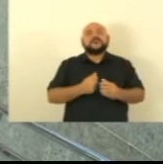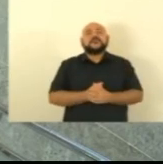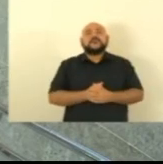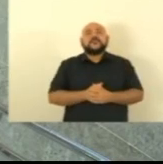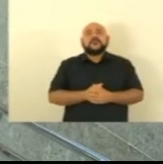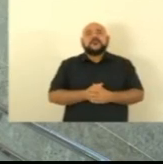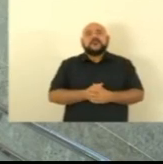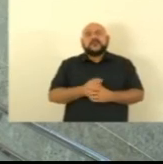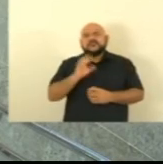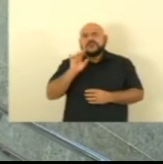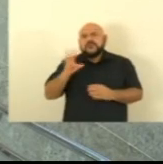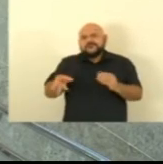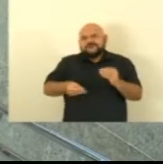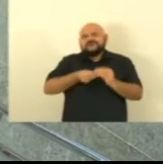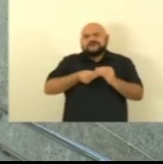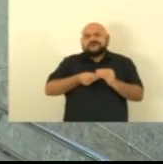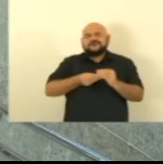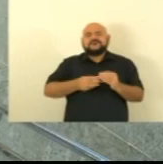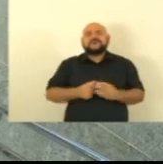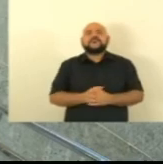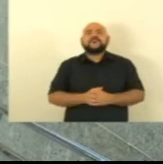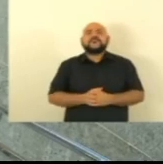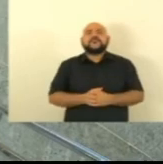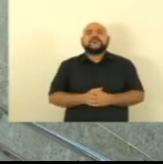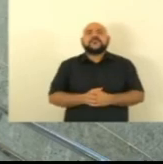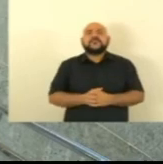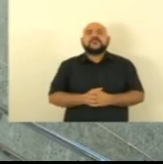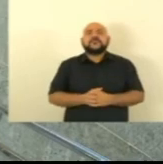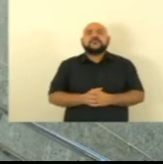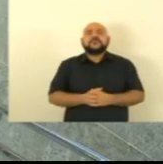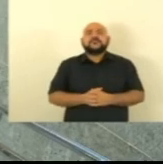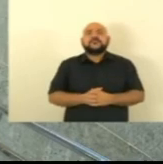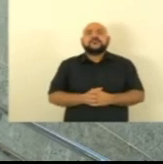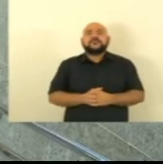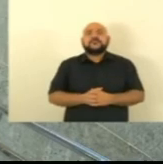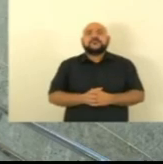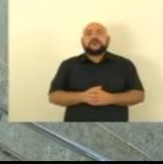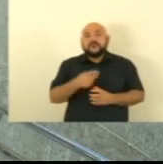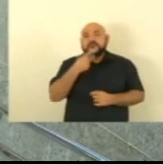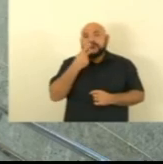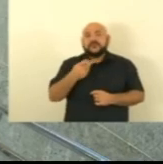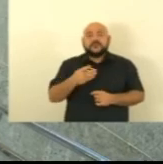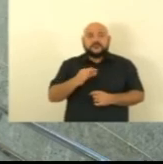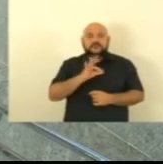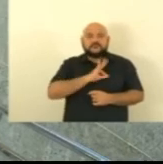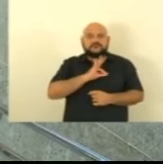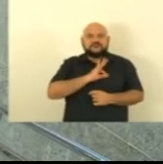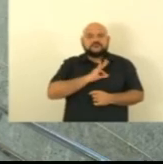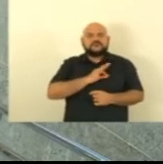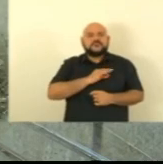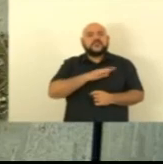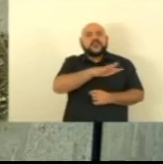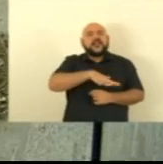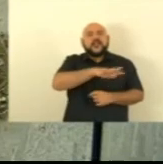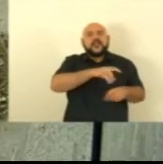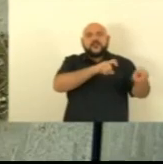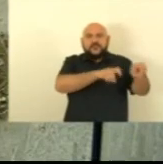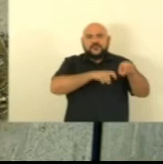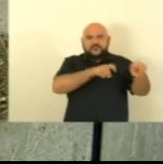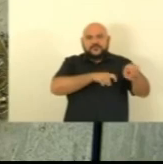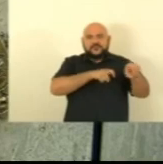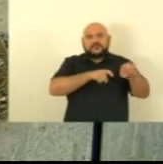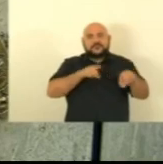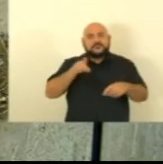que nós falamos aqui sobre exatamente esse policiamento da SAFR que a deputada Janete se relacionou, se